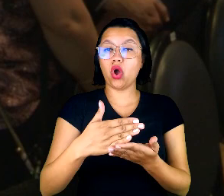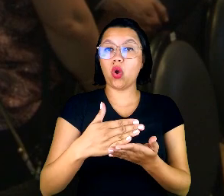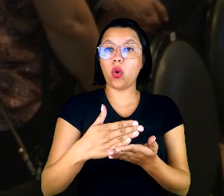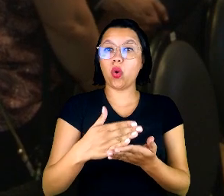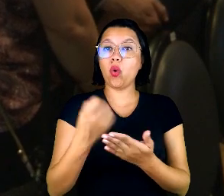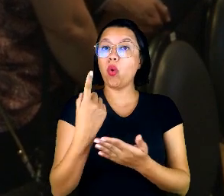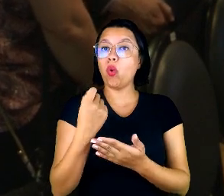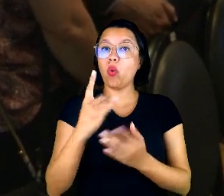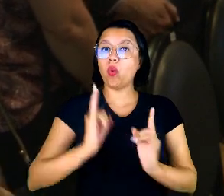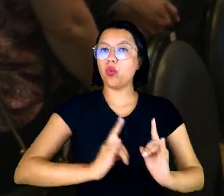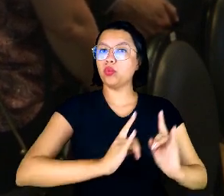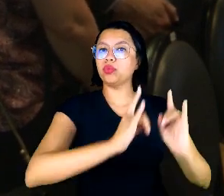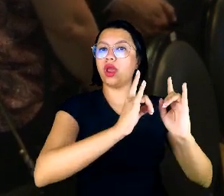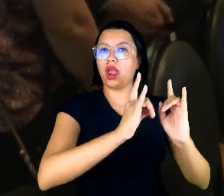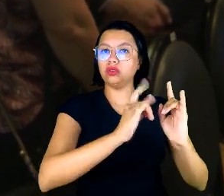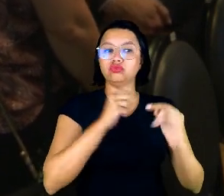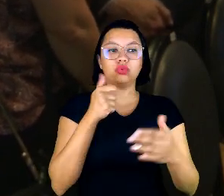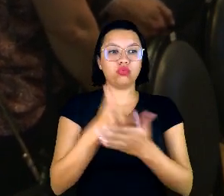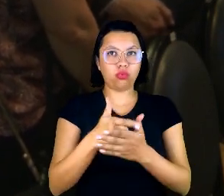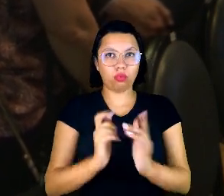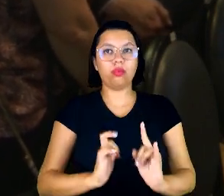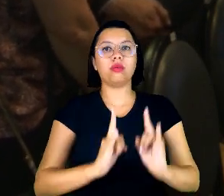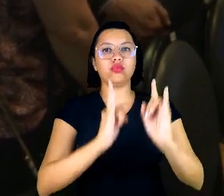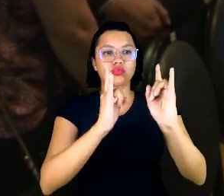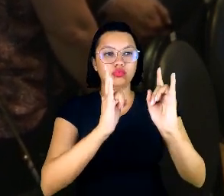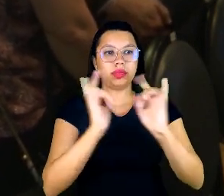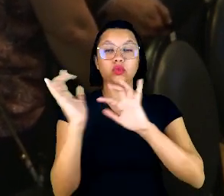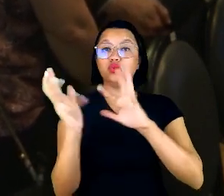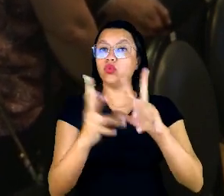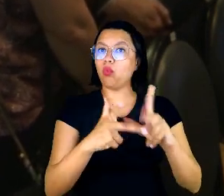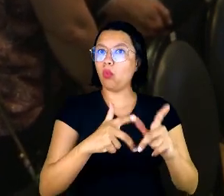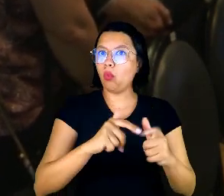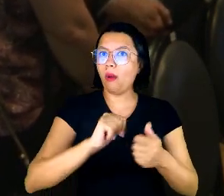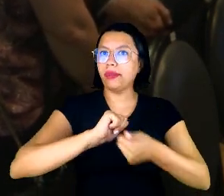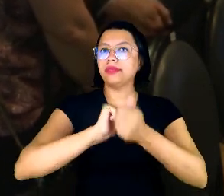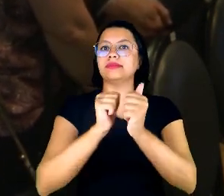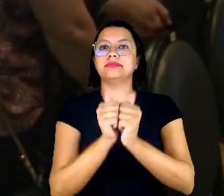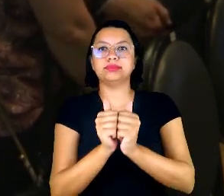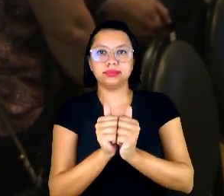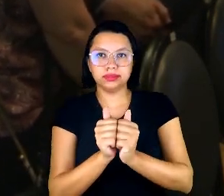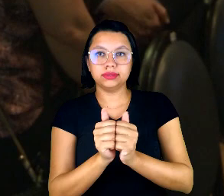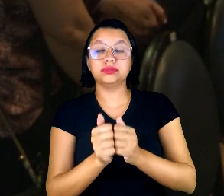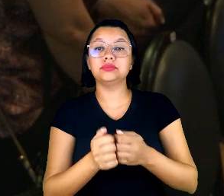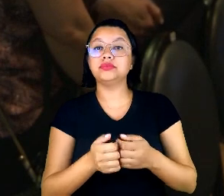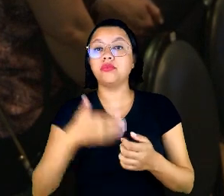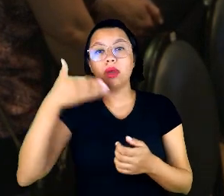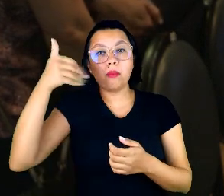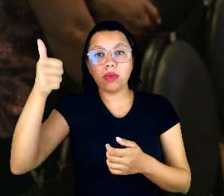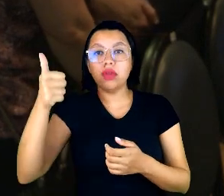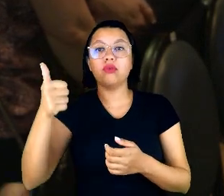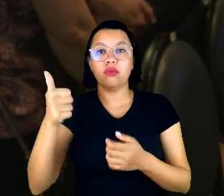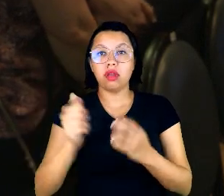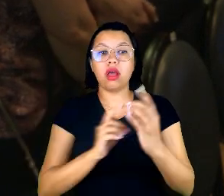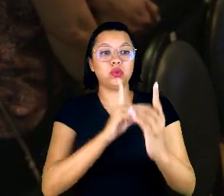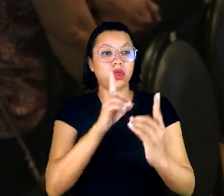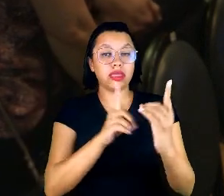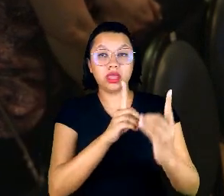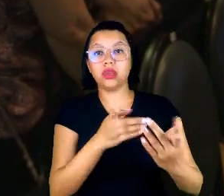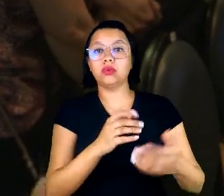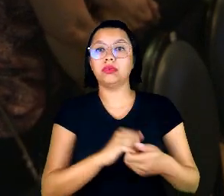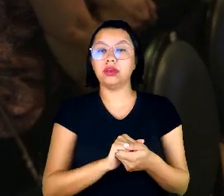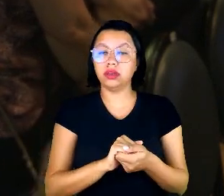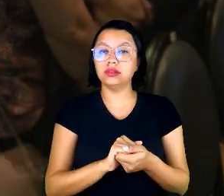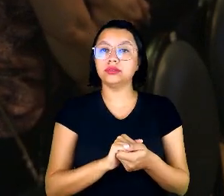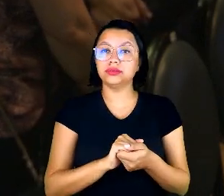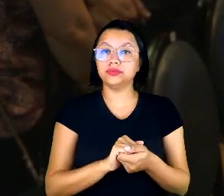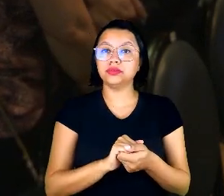só, compramos o prédio, ele foi todo adaptado. Isso vai dar uma melhoria na prestação do serviço,